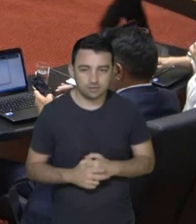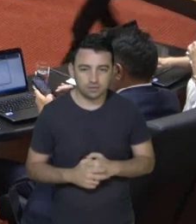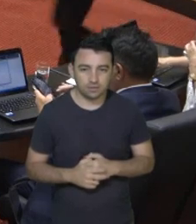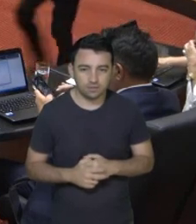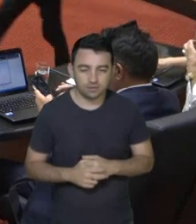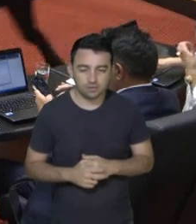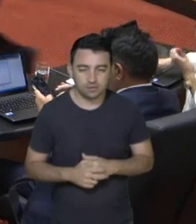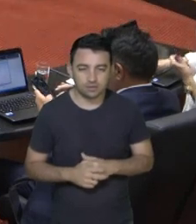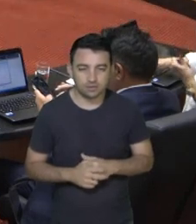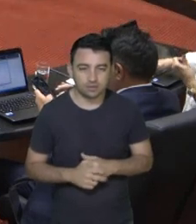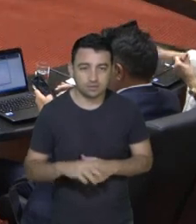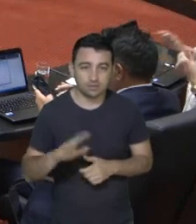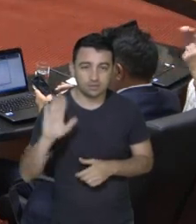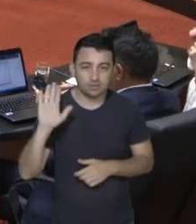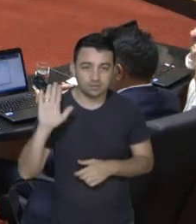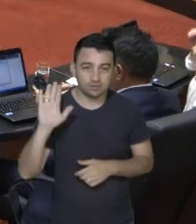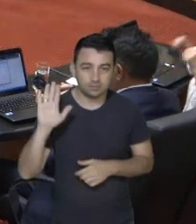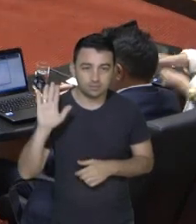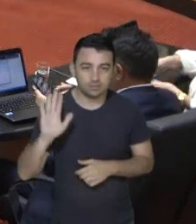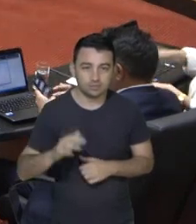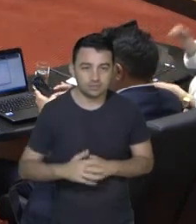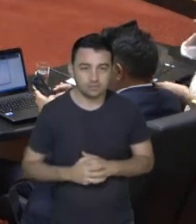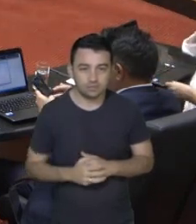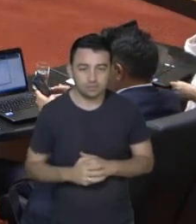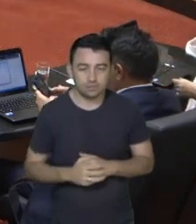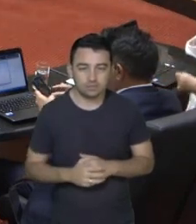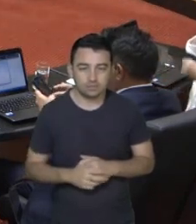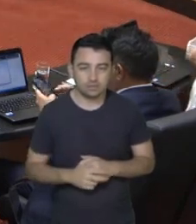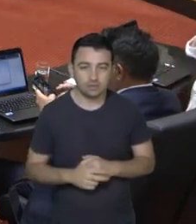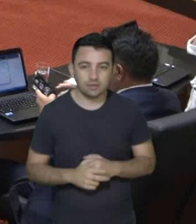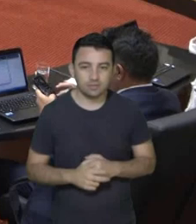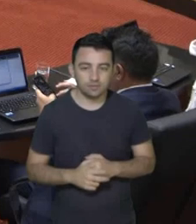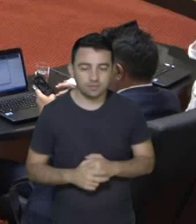Pela ordem, senhor presidente.